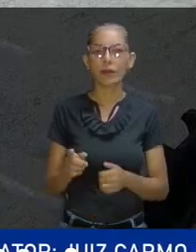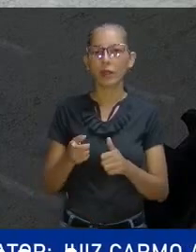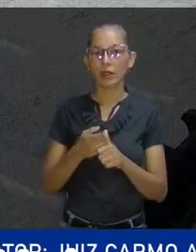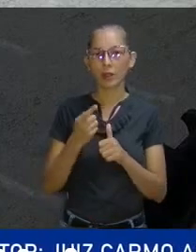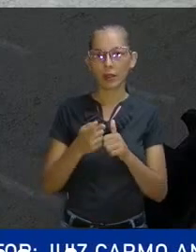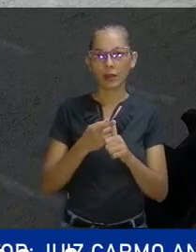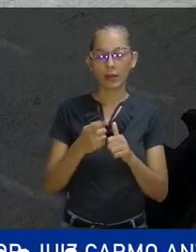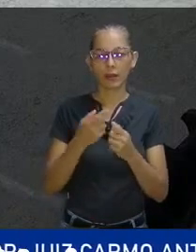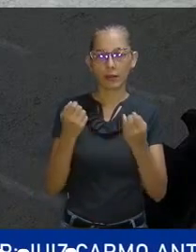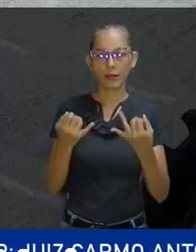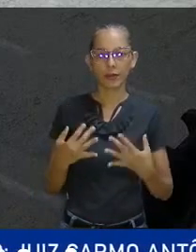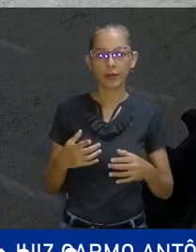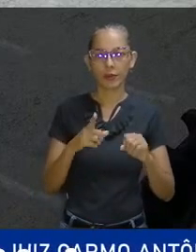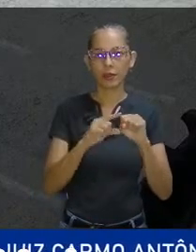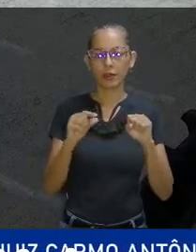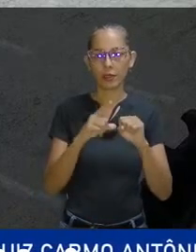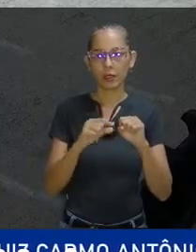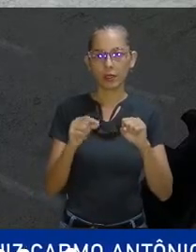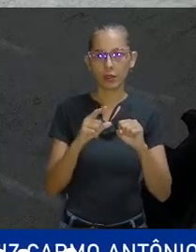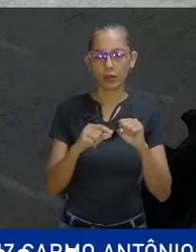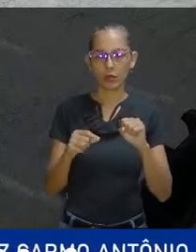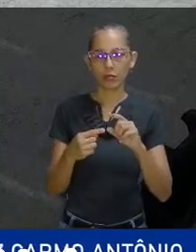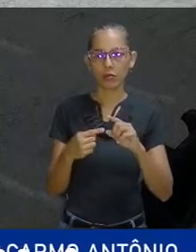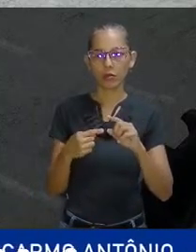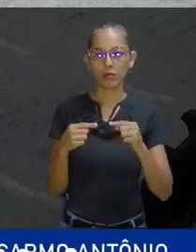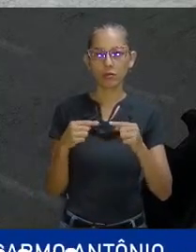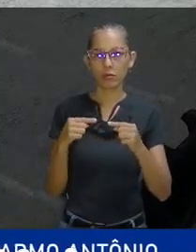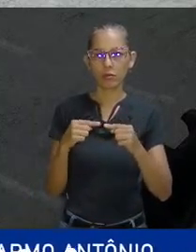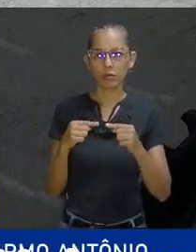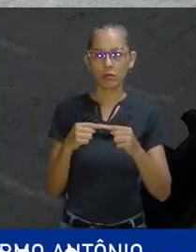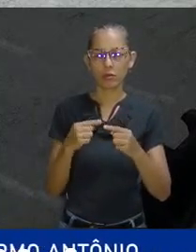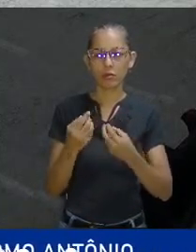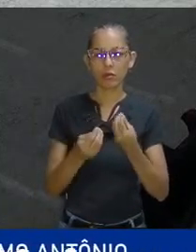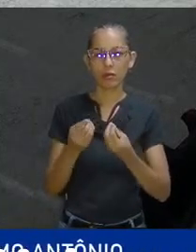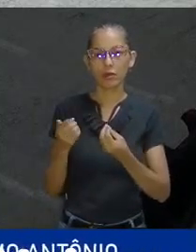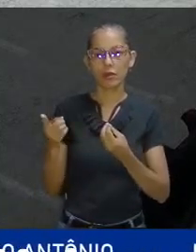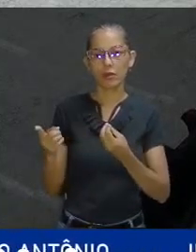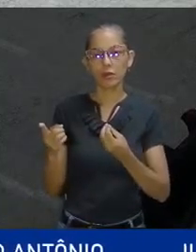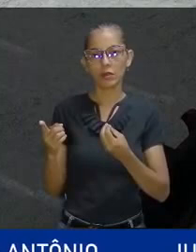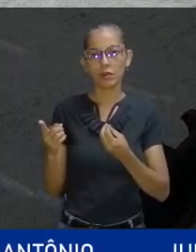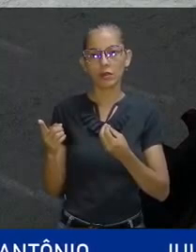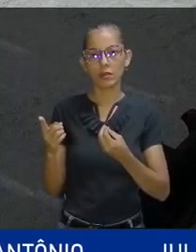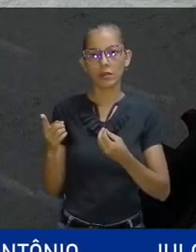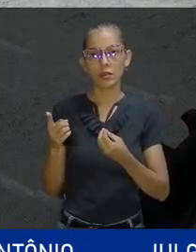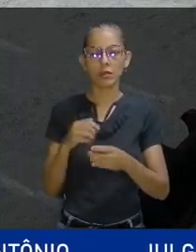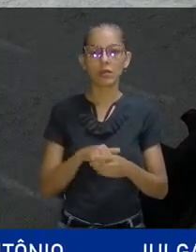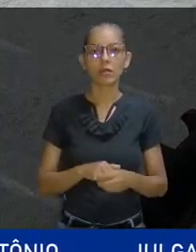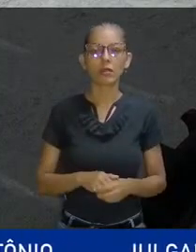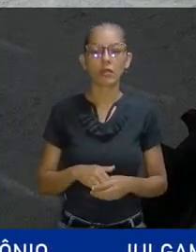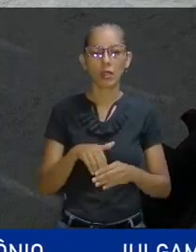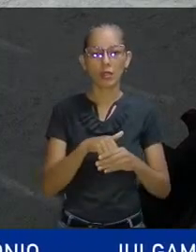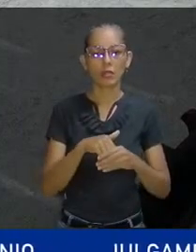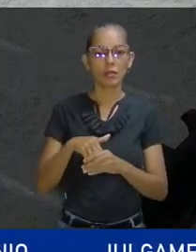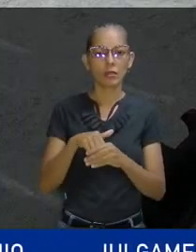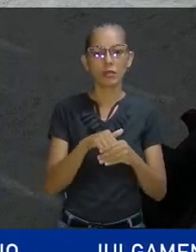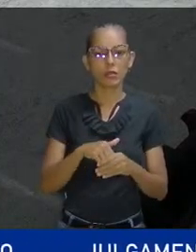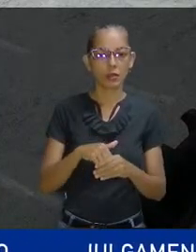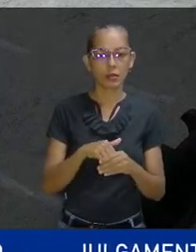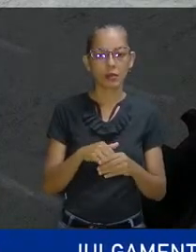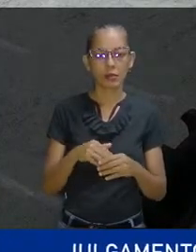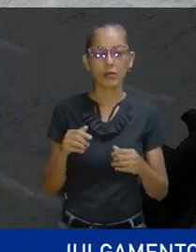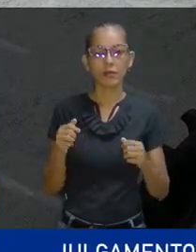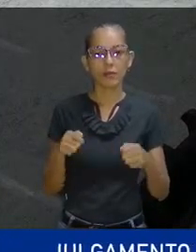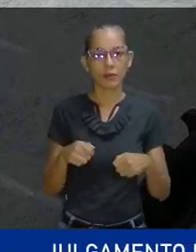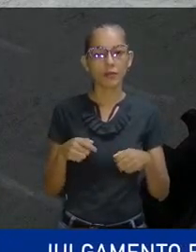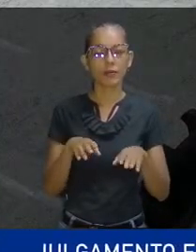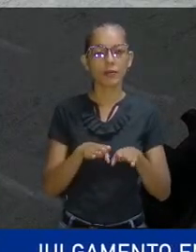artigo 96b da Lei das Eleições, segundo a qual as ações eleitorais ajuizadas por parte diversa sobre os mesmos